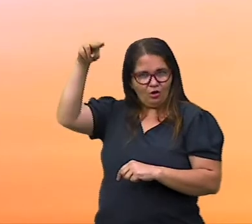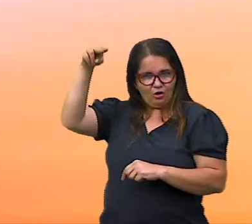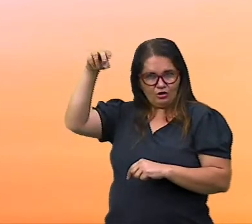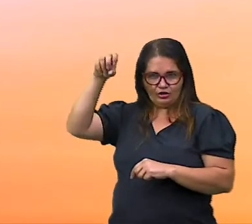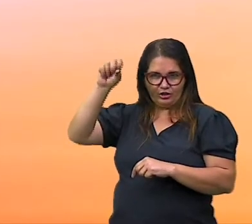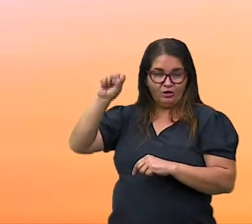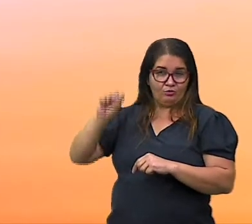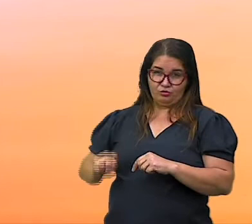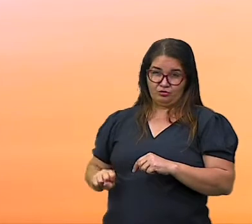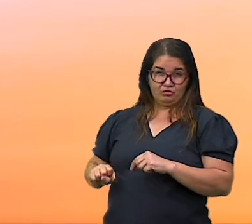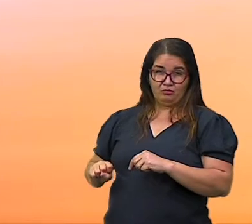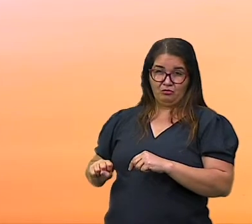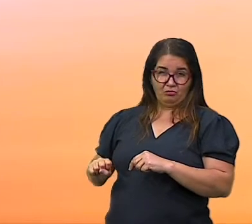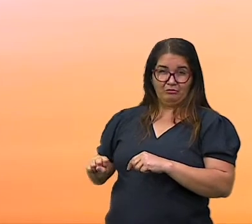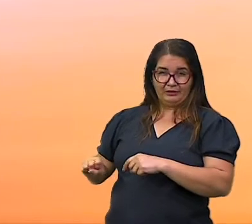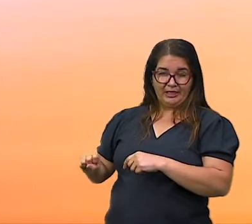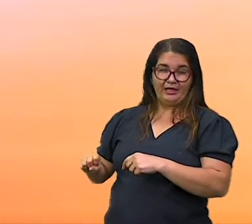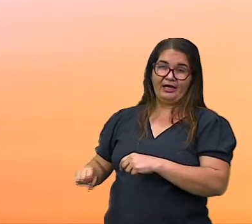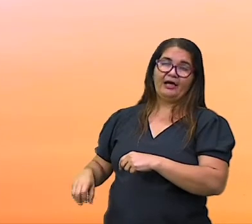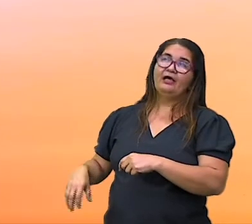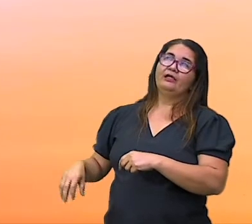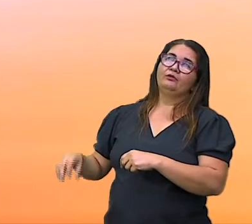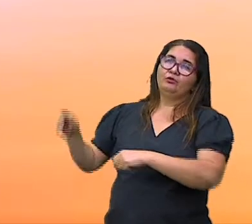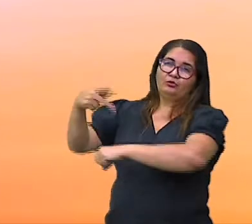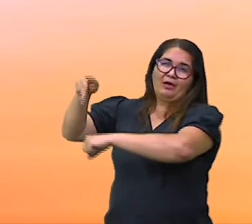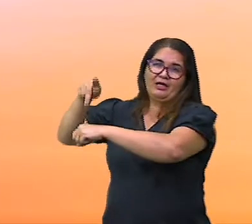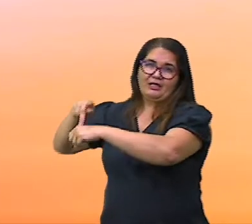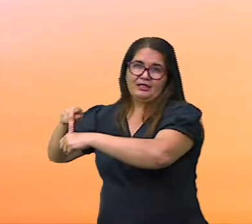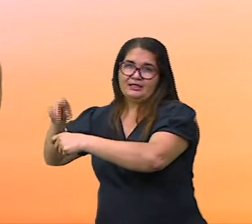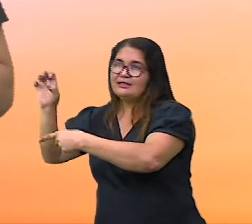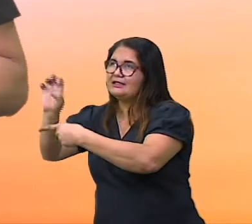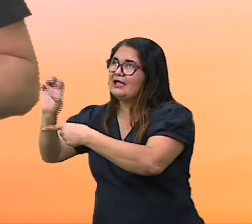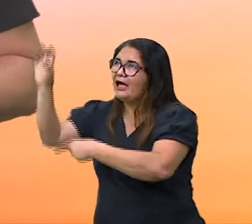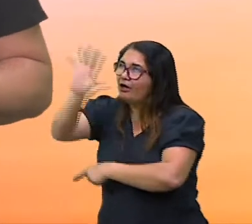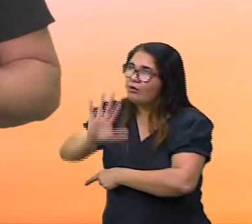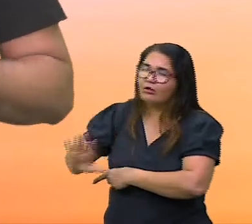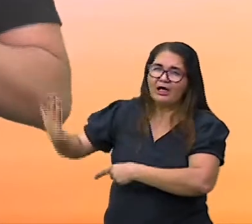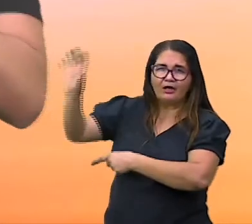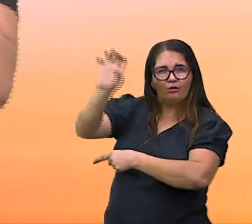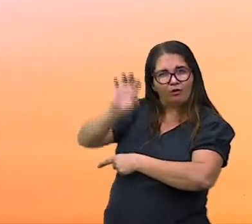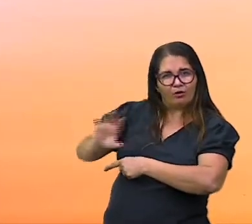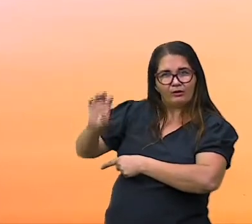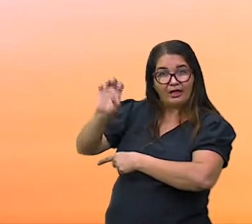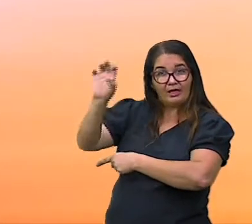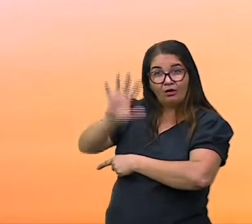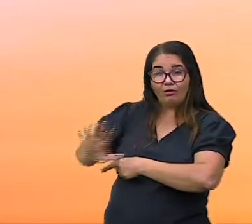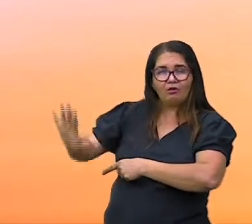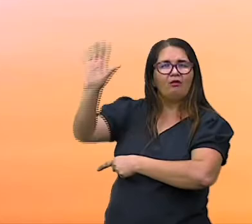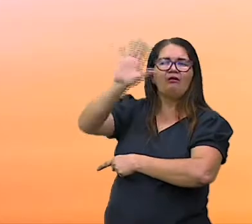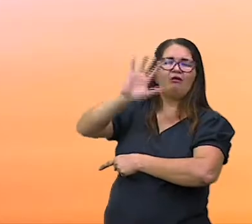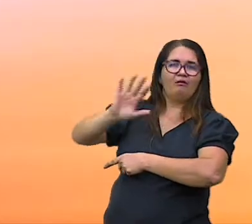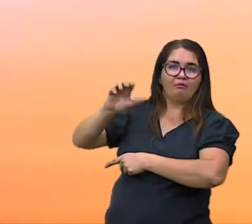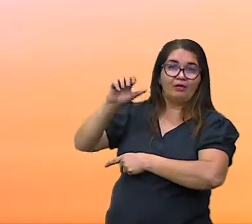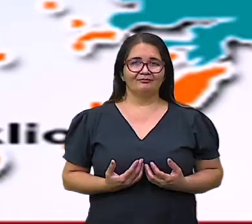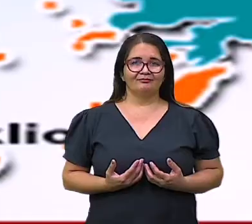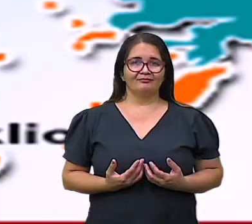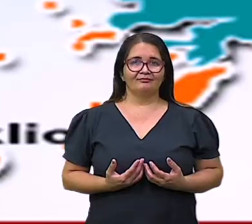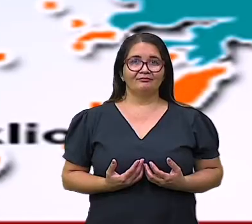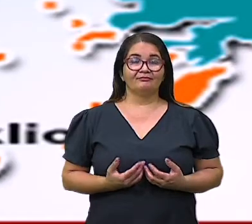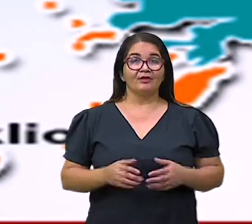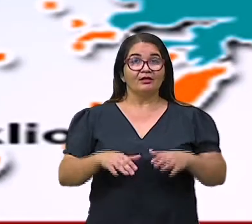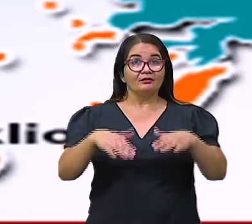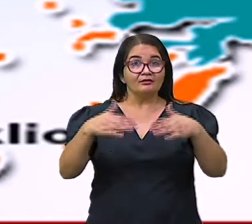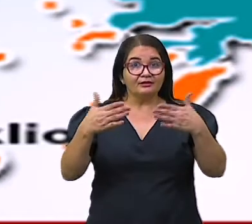estabeleceram-se em diferentes regiões do Mediterrâneo e até mesmo do Mar Negro. A localização das colônias